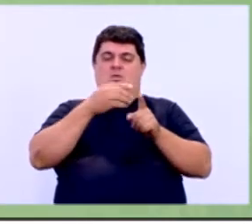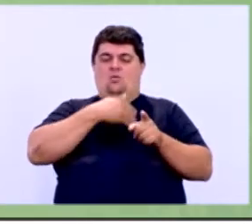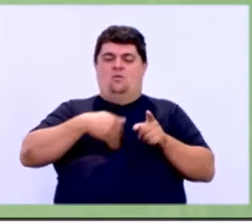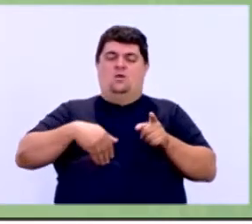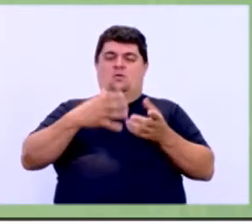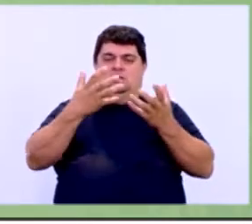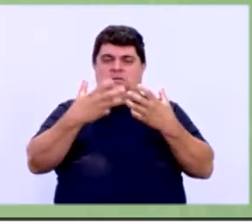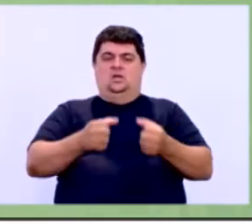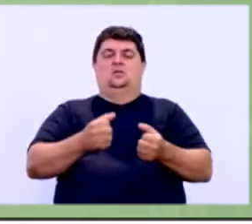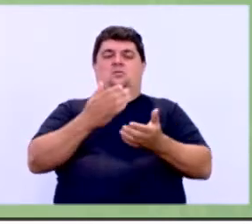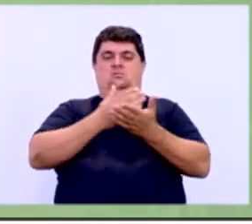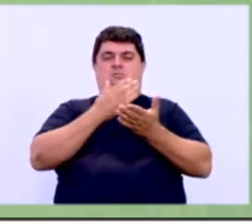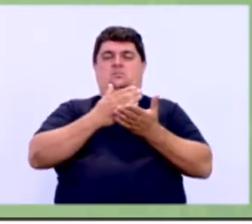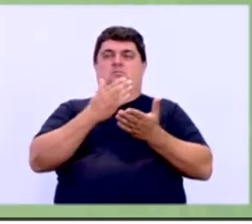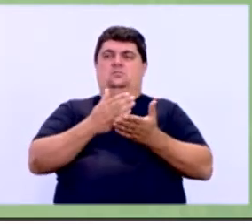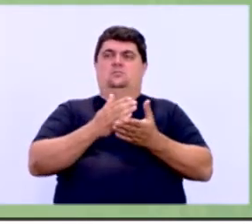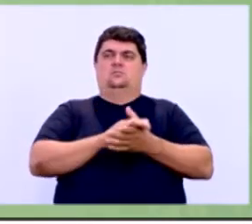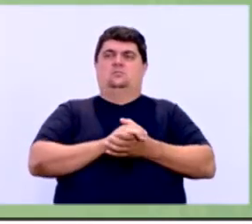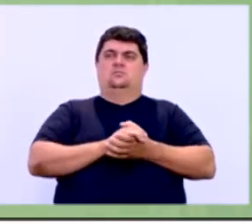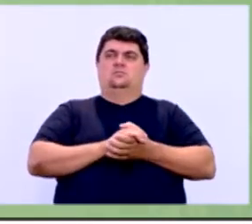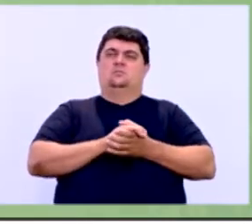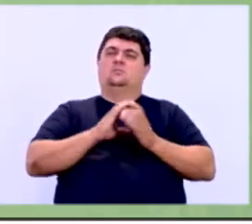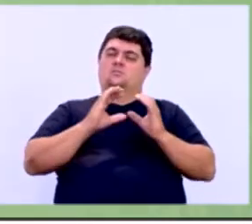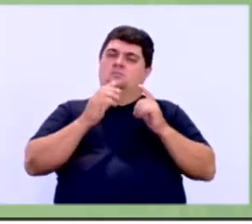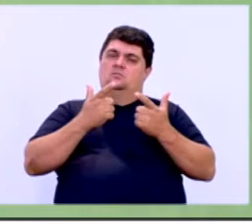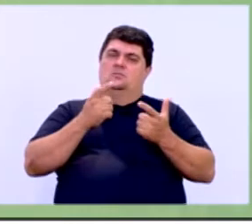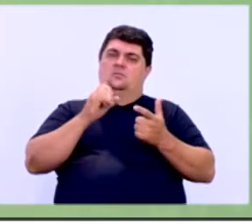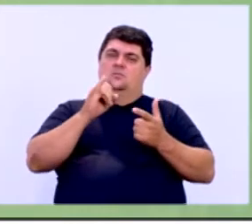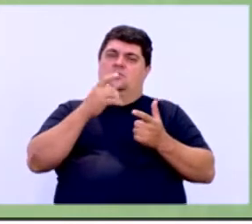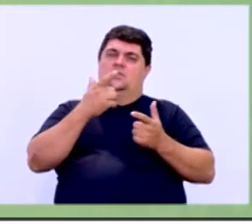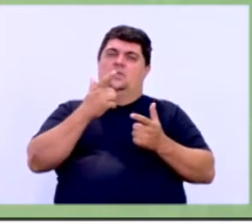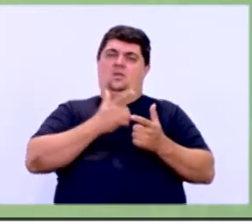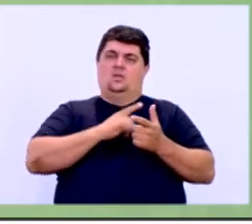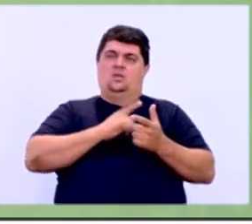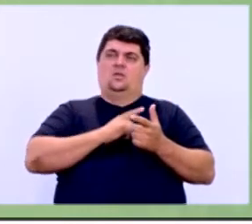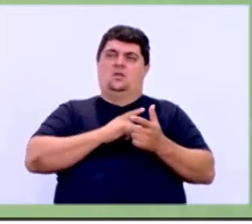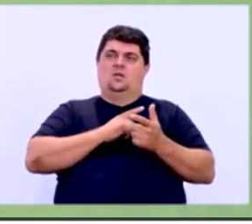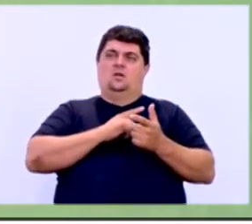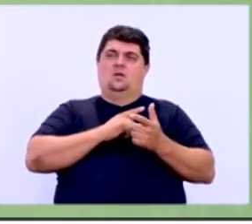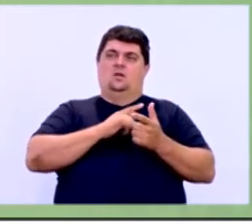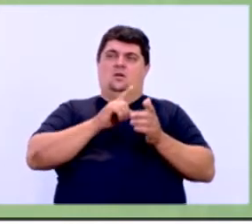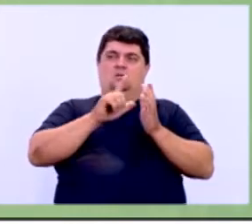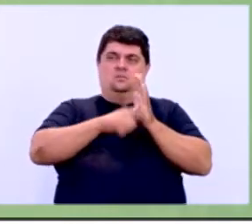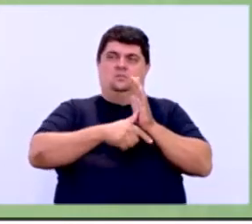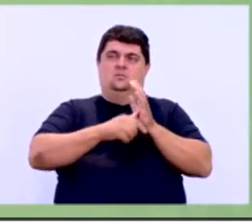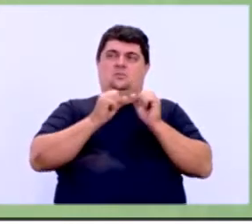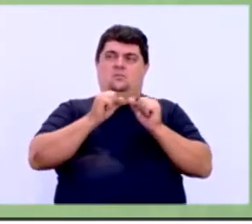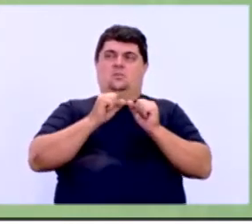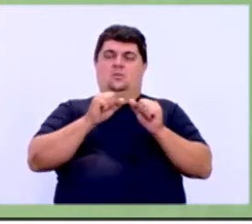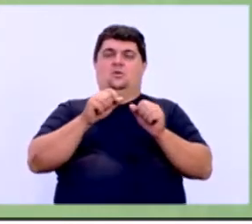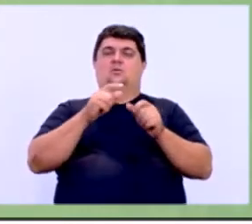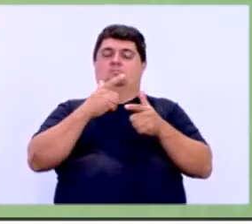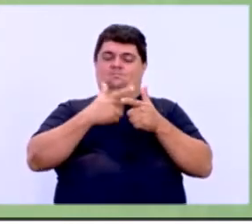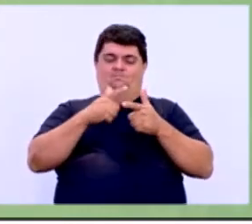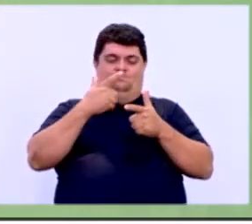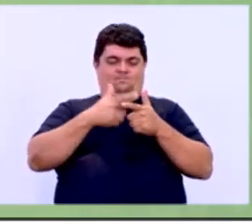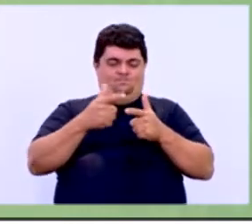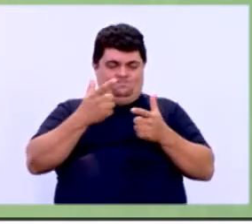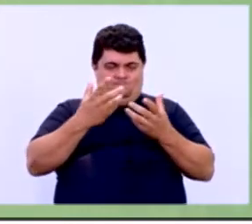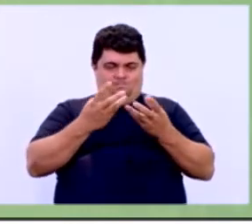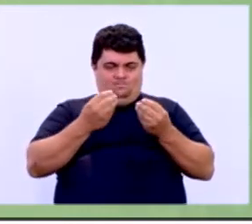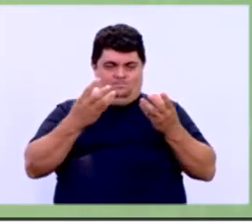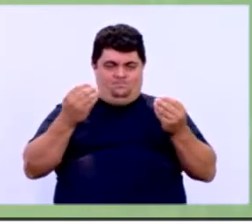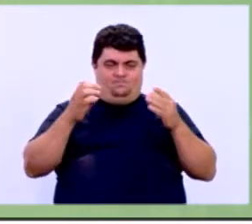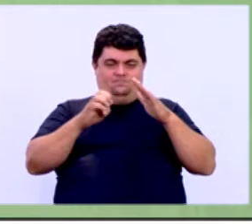né. Agora, é claro que se houver atrasos, né, e pode acarretar problemas para